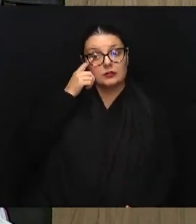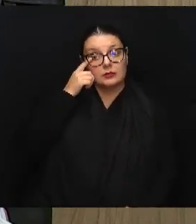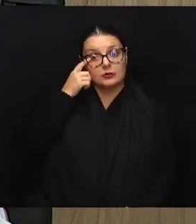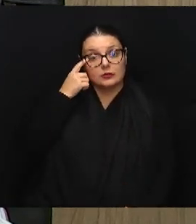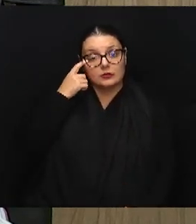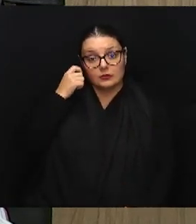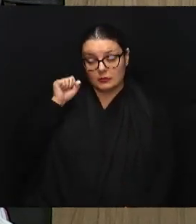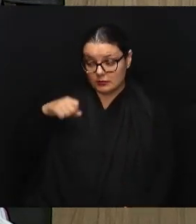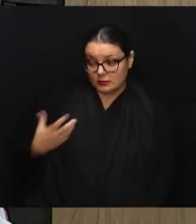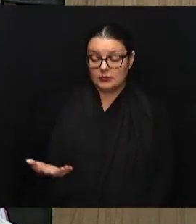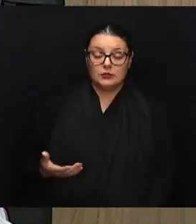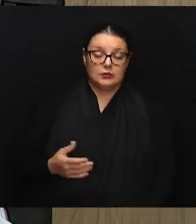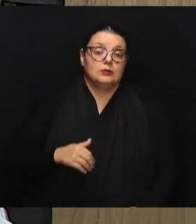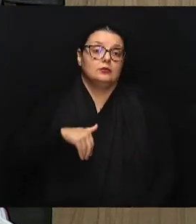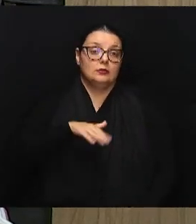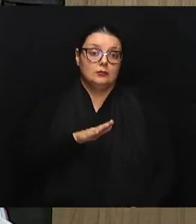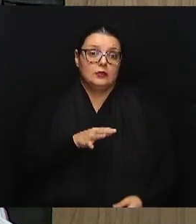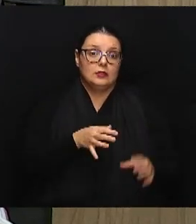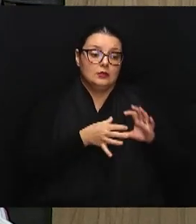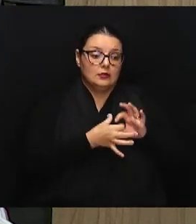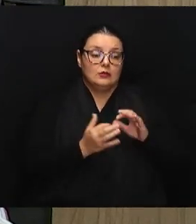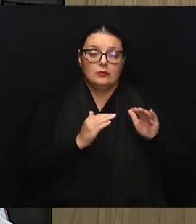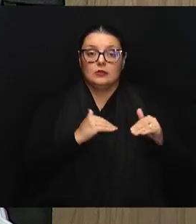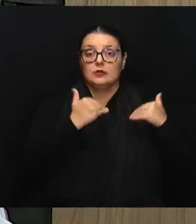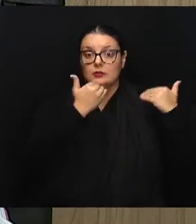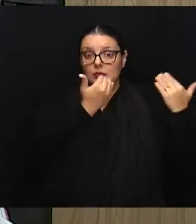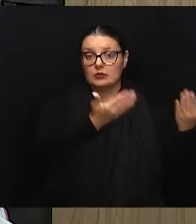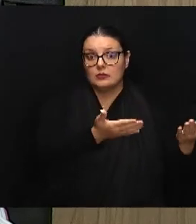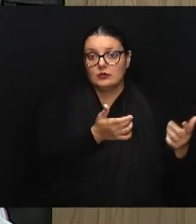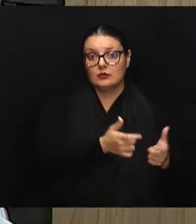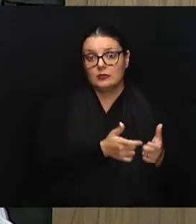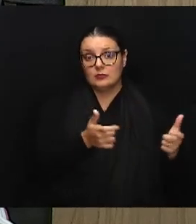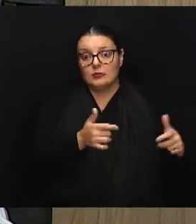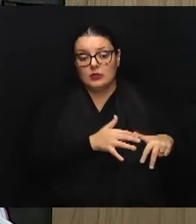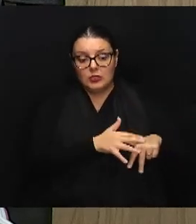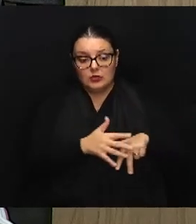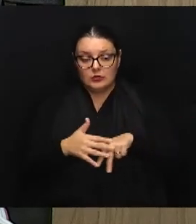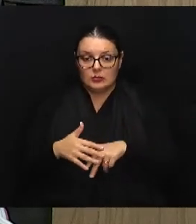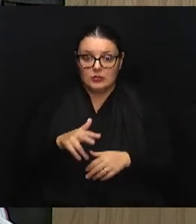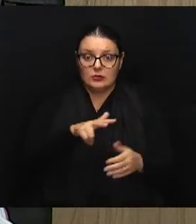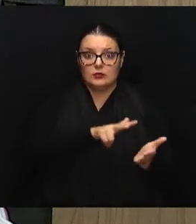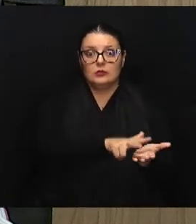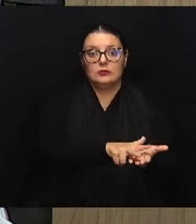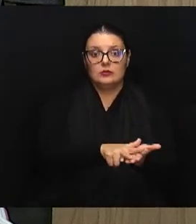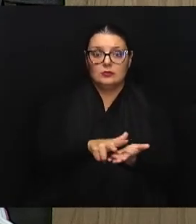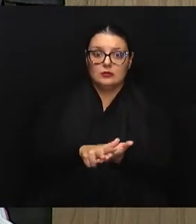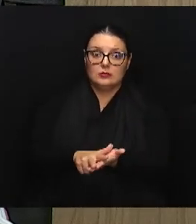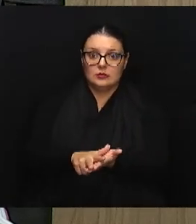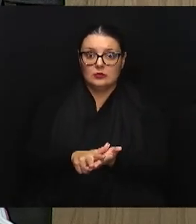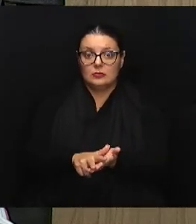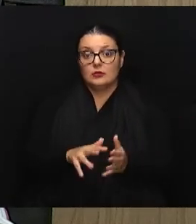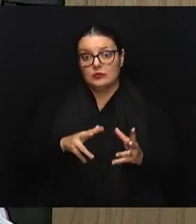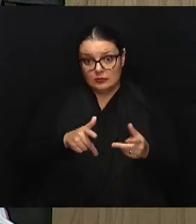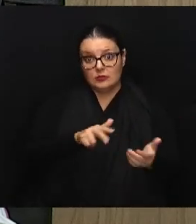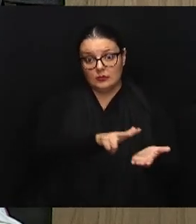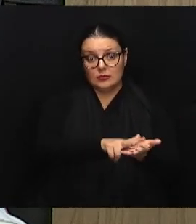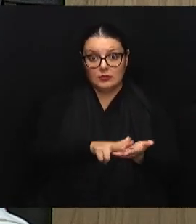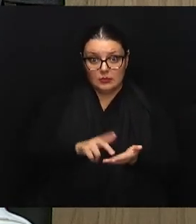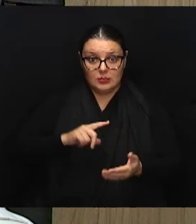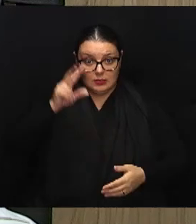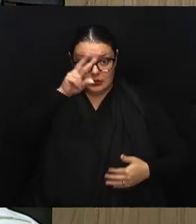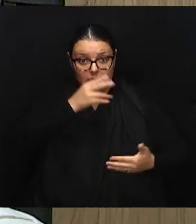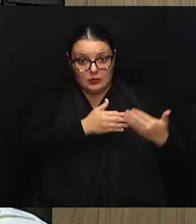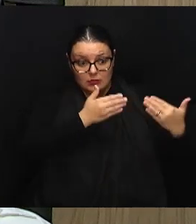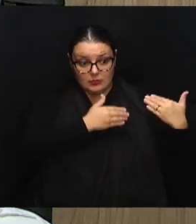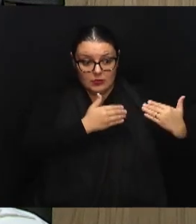que fragiliza ainda mais é o contexto lá fora. A maioria dos pacientes que estão internados, a maioria não, todos eles têm uma história